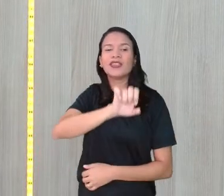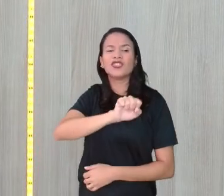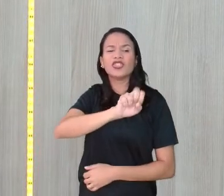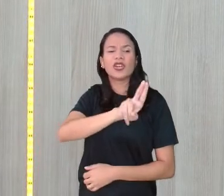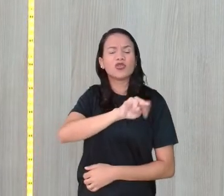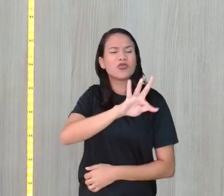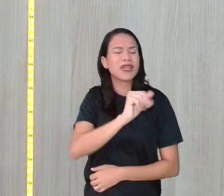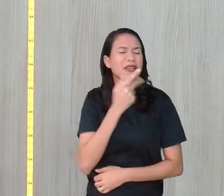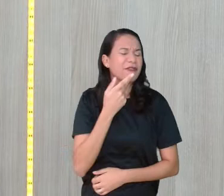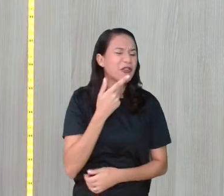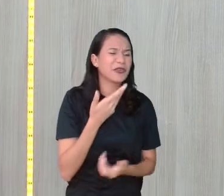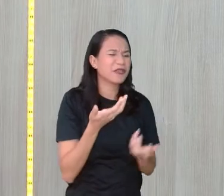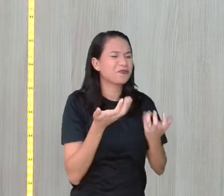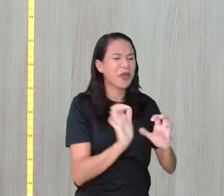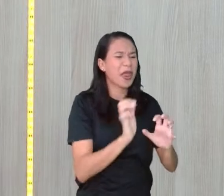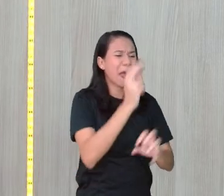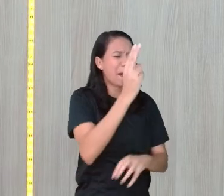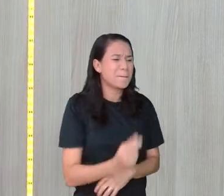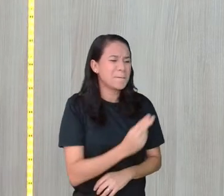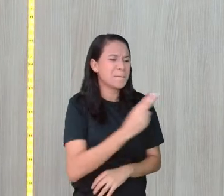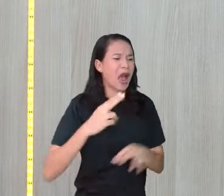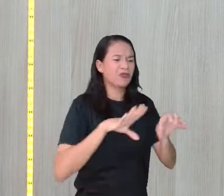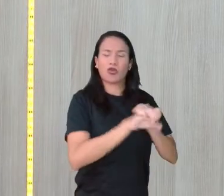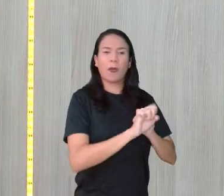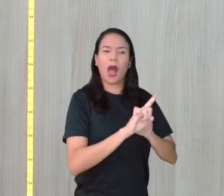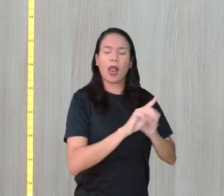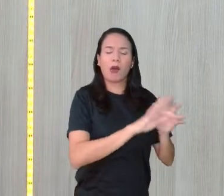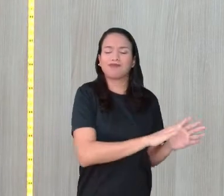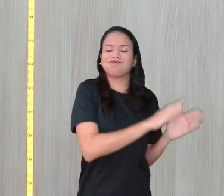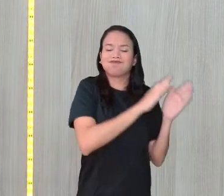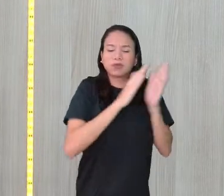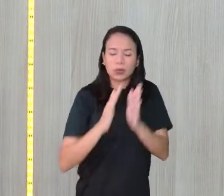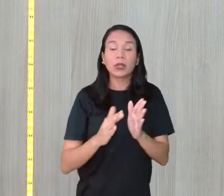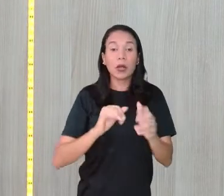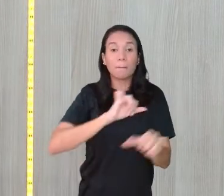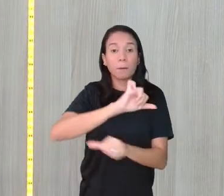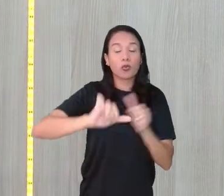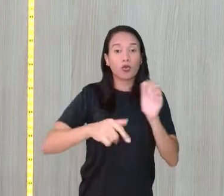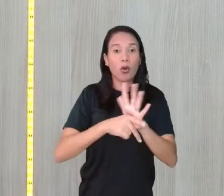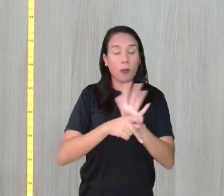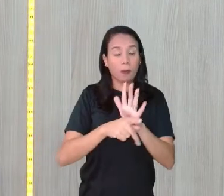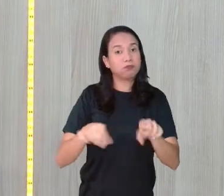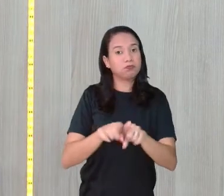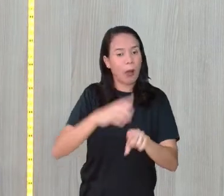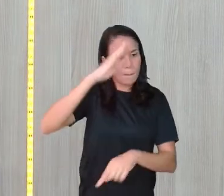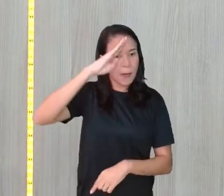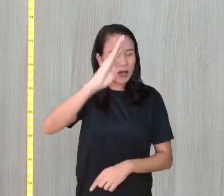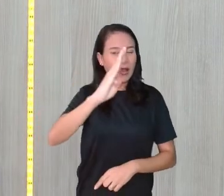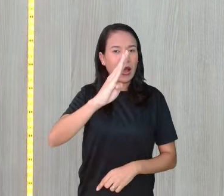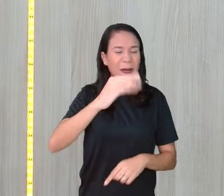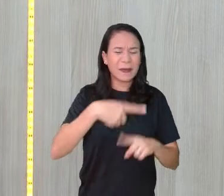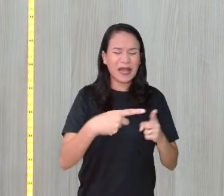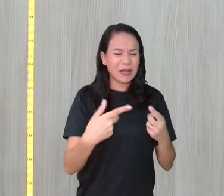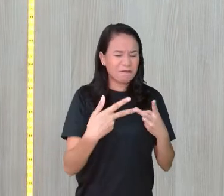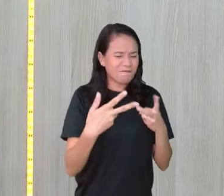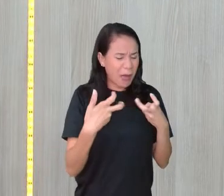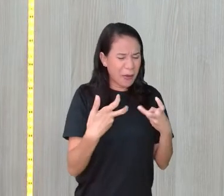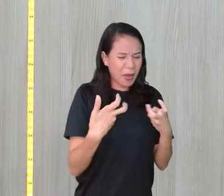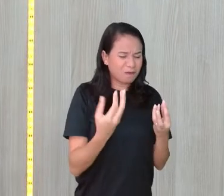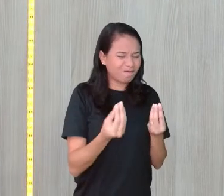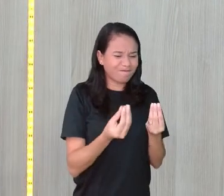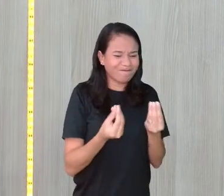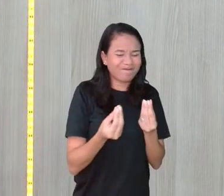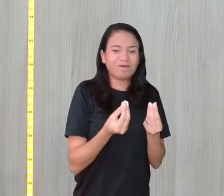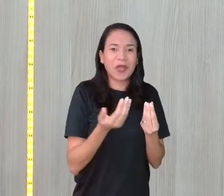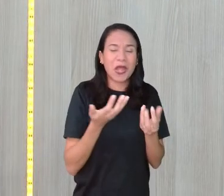não tinha vocação para o sacerdócio, aí ele foi para uma escola para a questão militar também, mas viu que também não conseguia